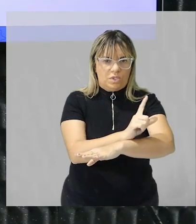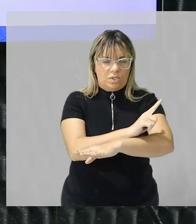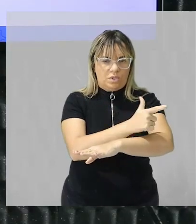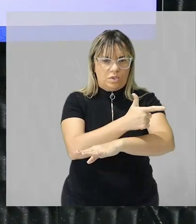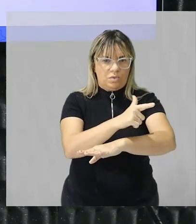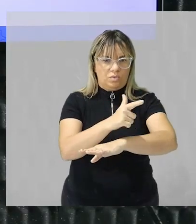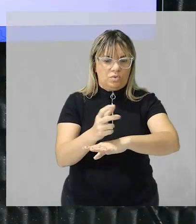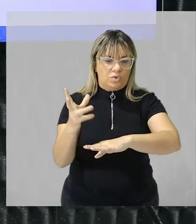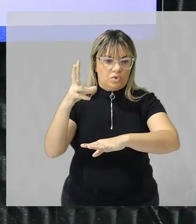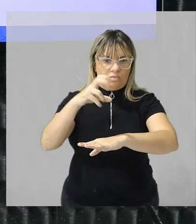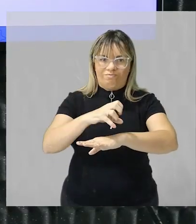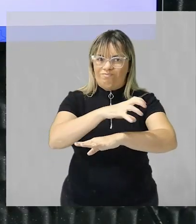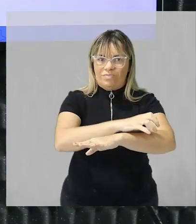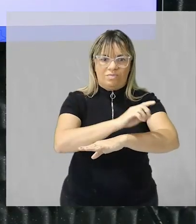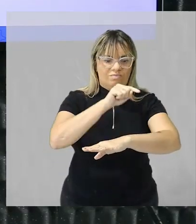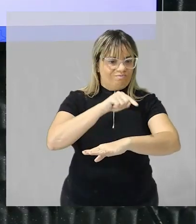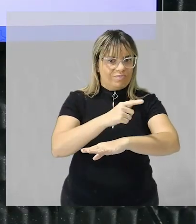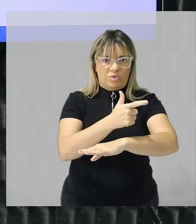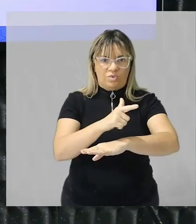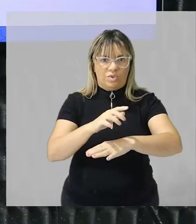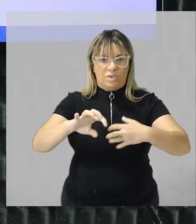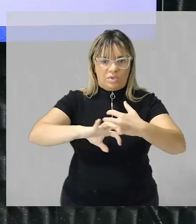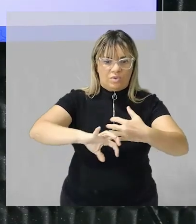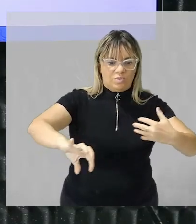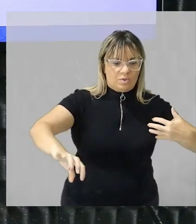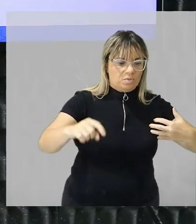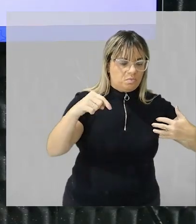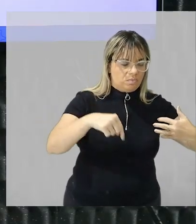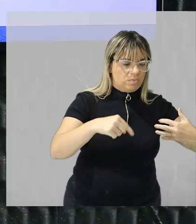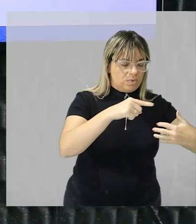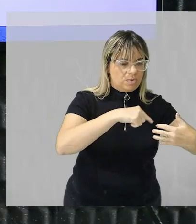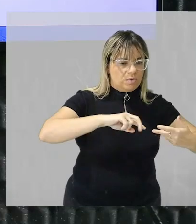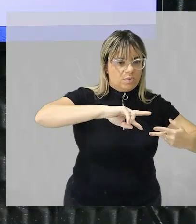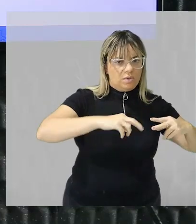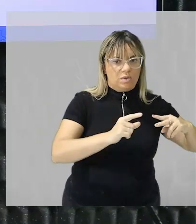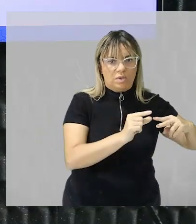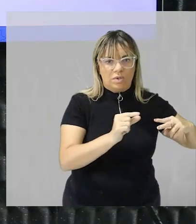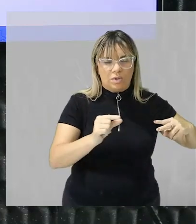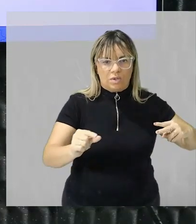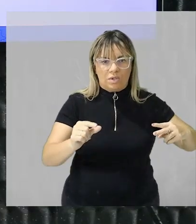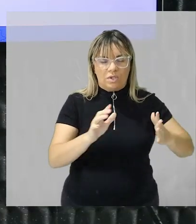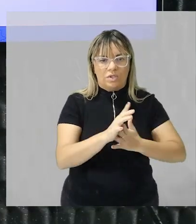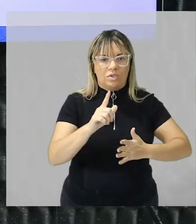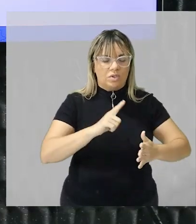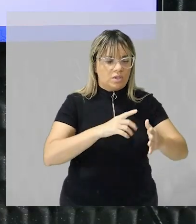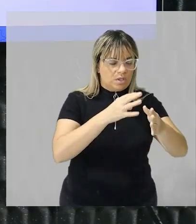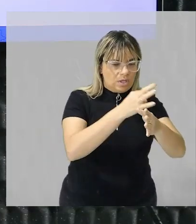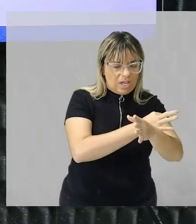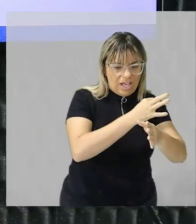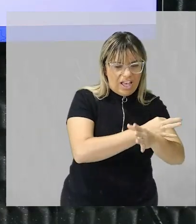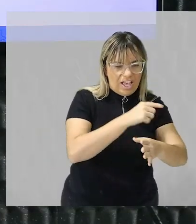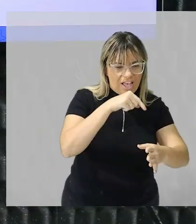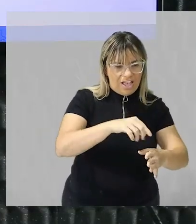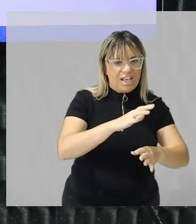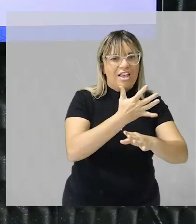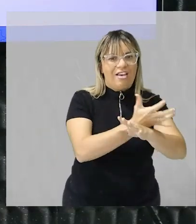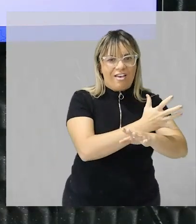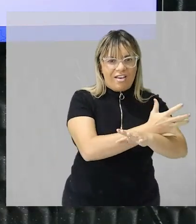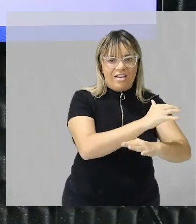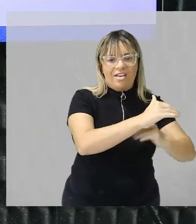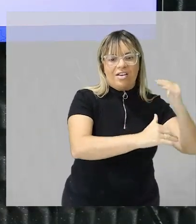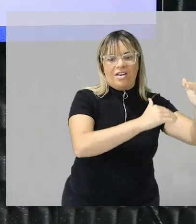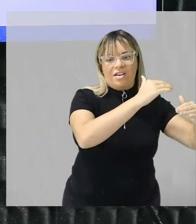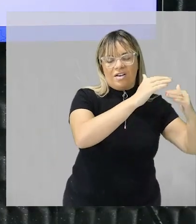praga, conseguiram isolar o gene que era resistente a essa praga e conseguiram inocular esse